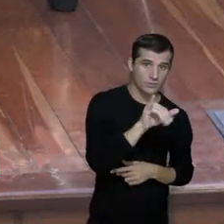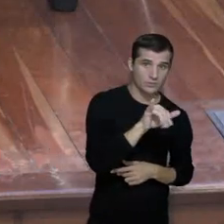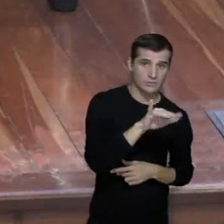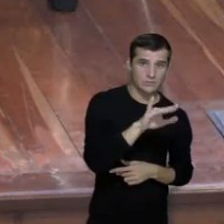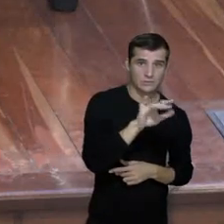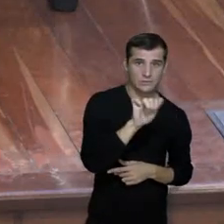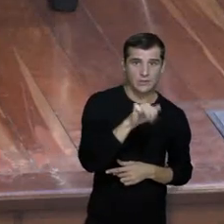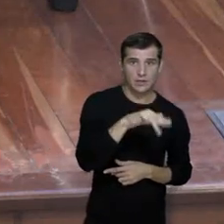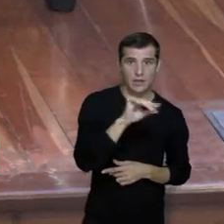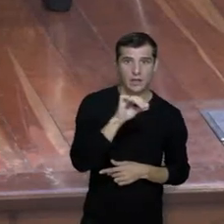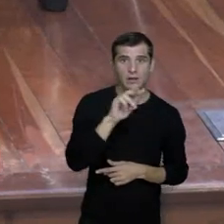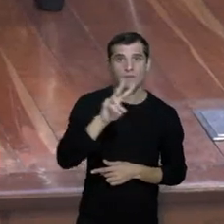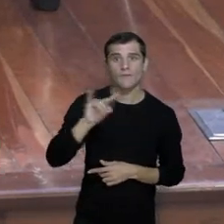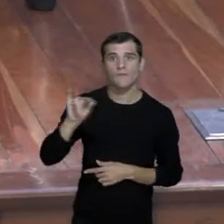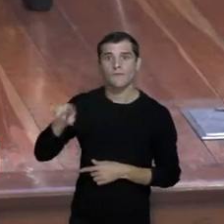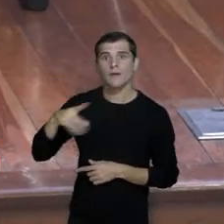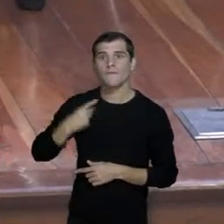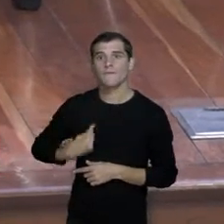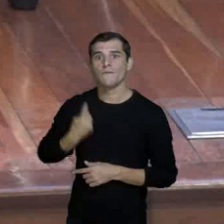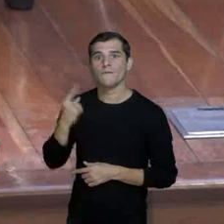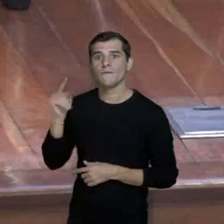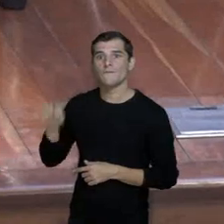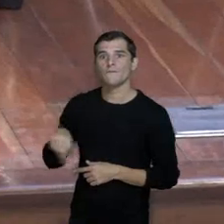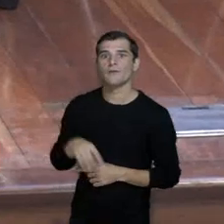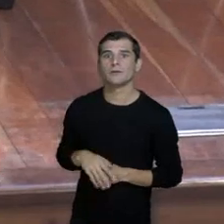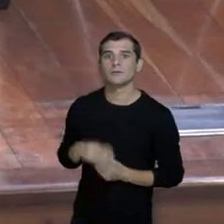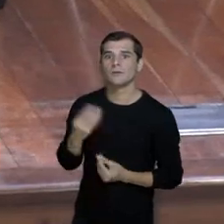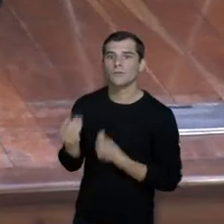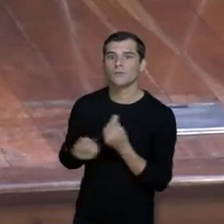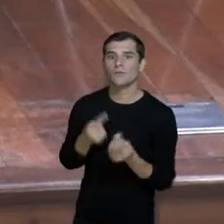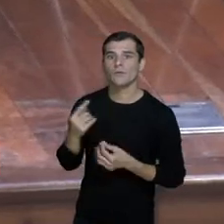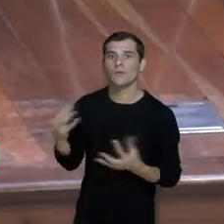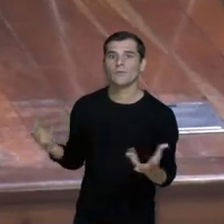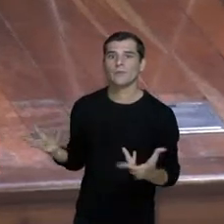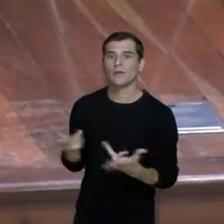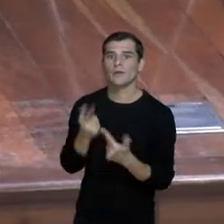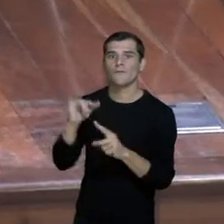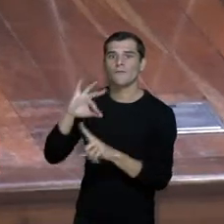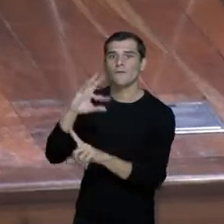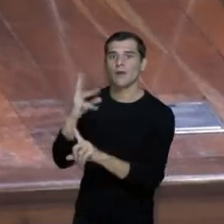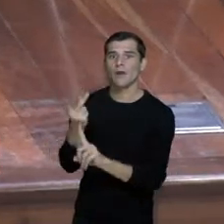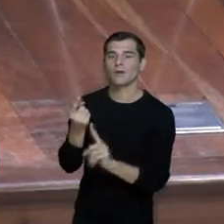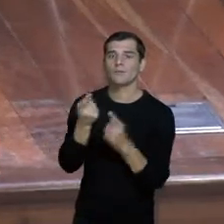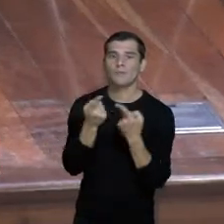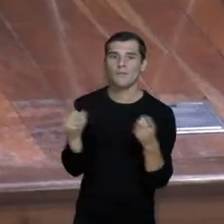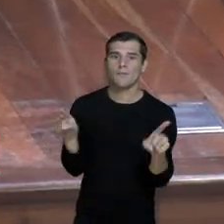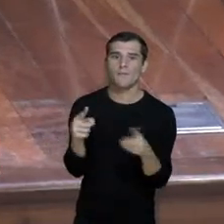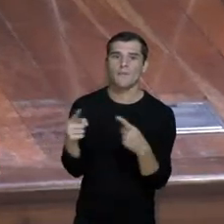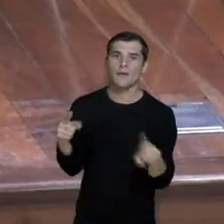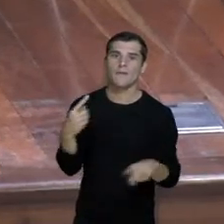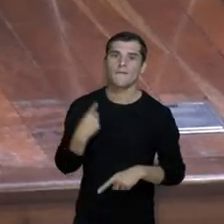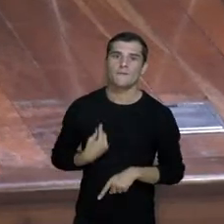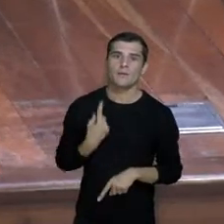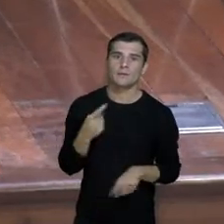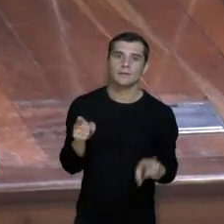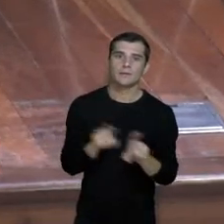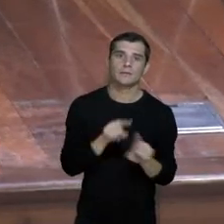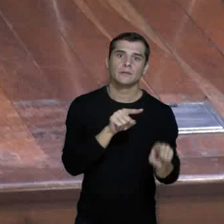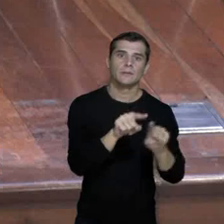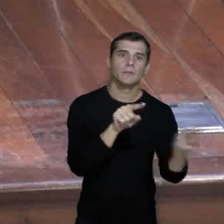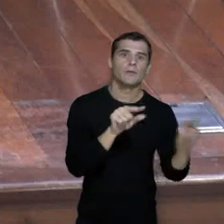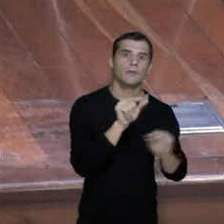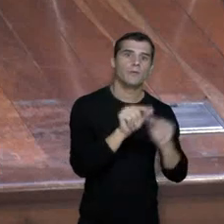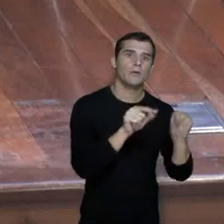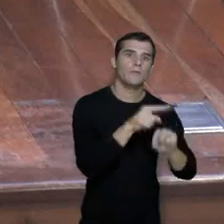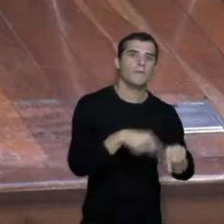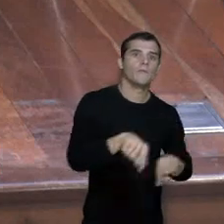vai ser um um um um espetáculo aí envolvendo arte música e o que você tem a ver com a corrupção